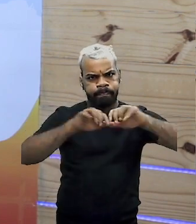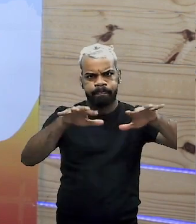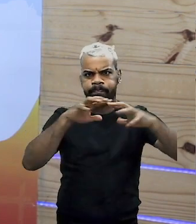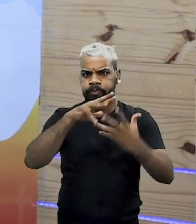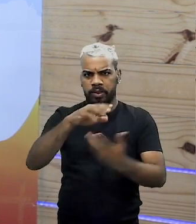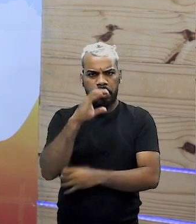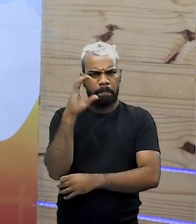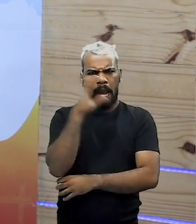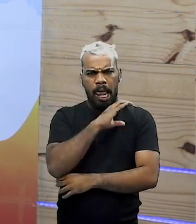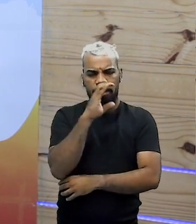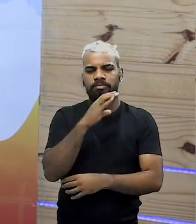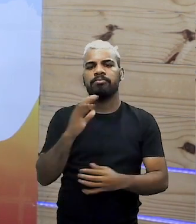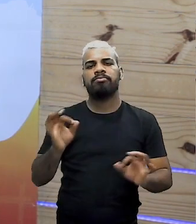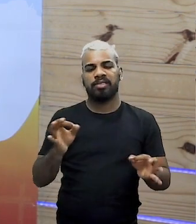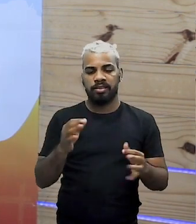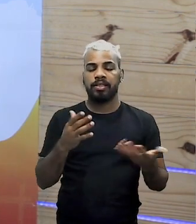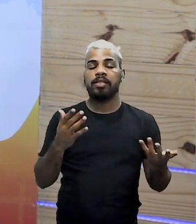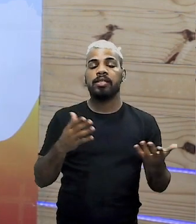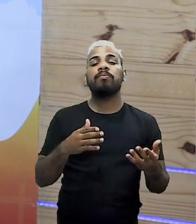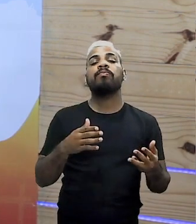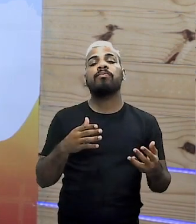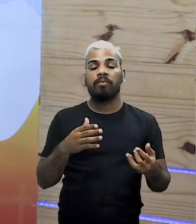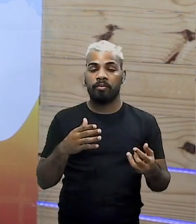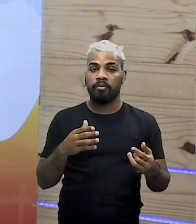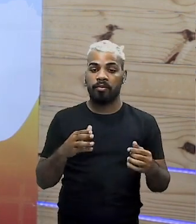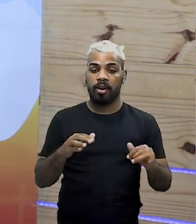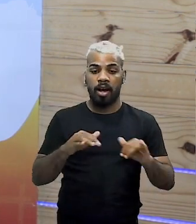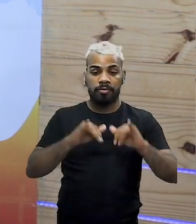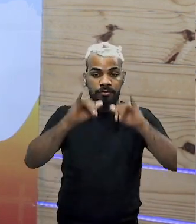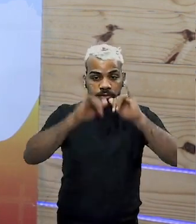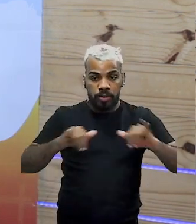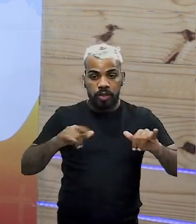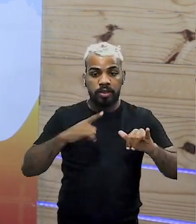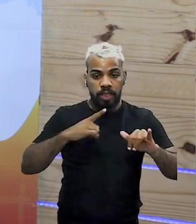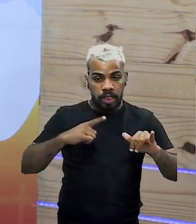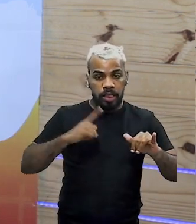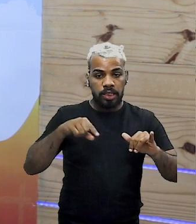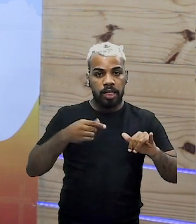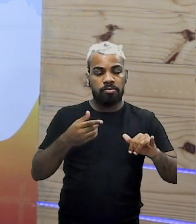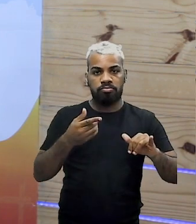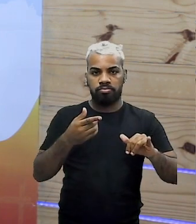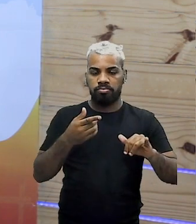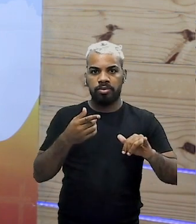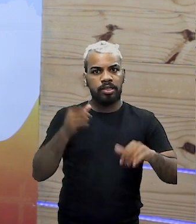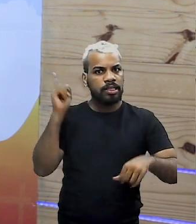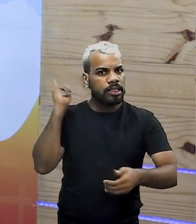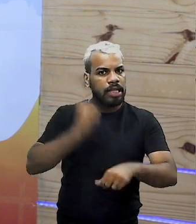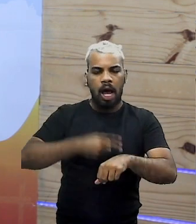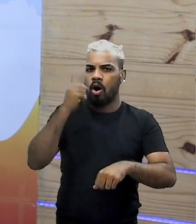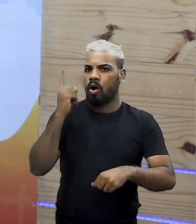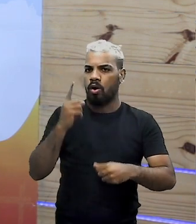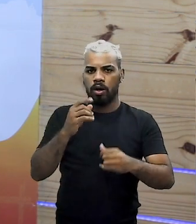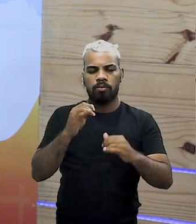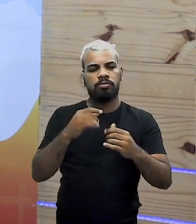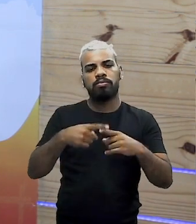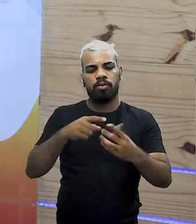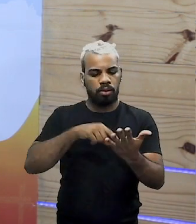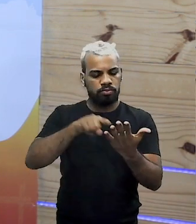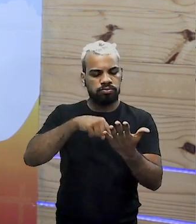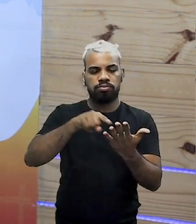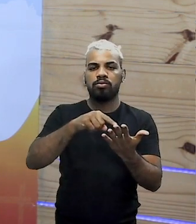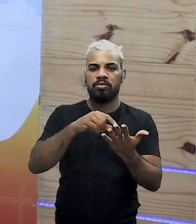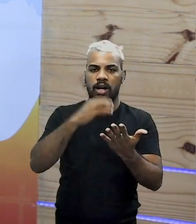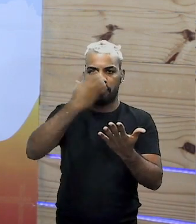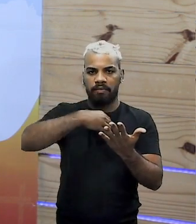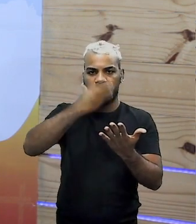muito rápido. Muitas vezes a notícia está ali em tempo real, com o advento dos smartphones